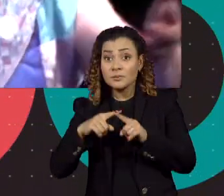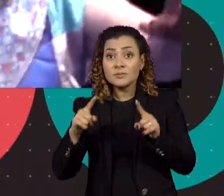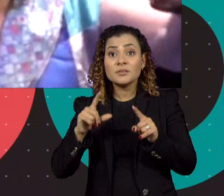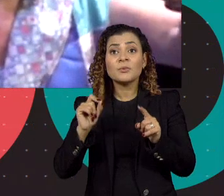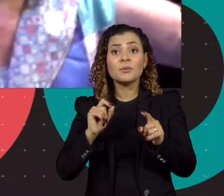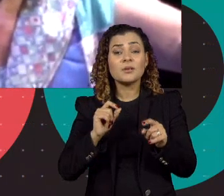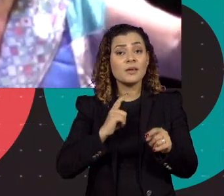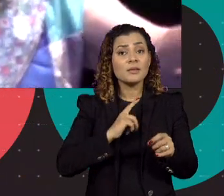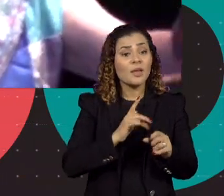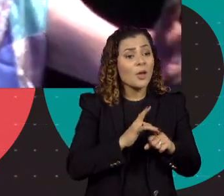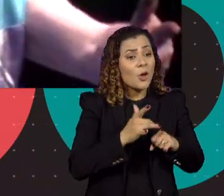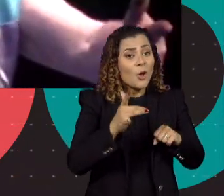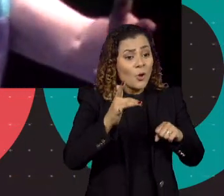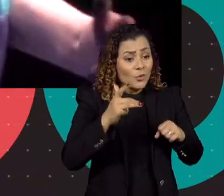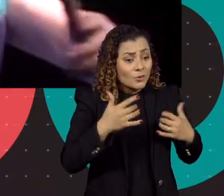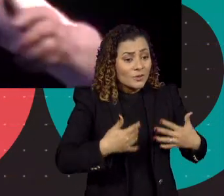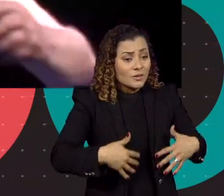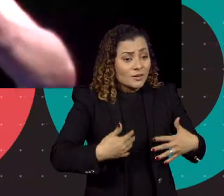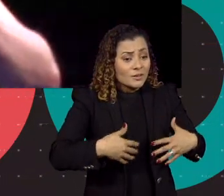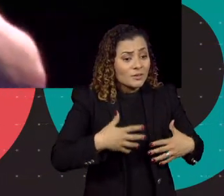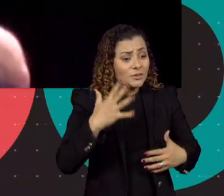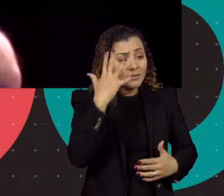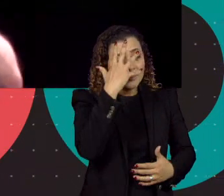mi coração.